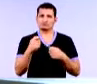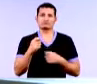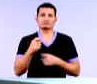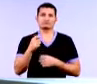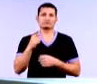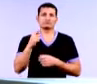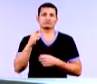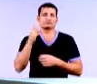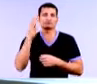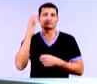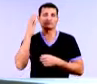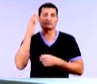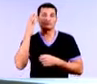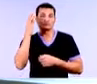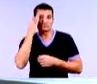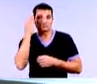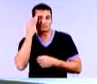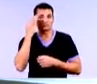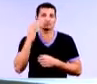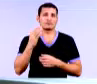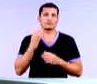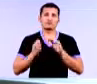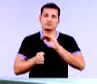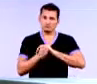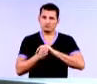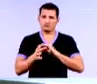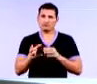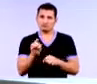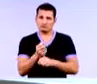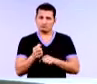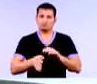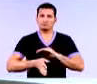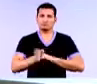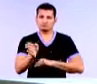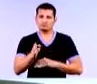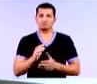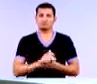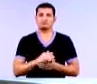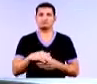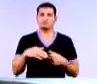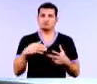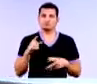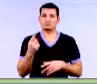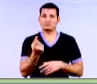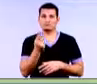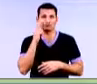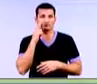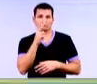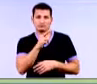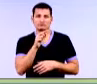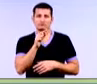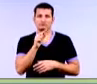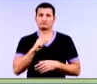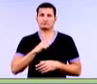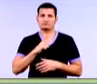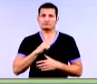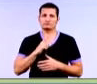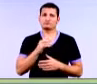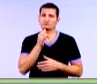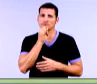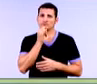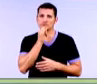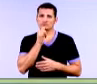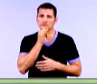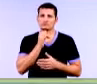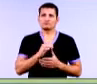entrada, o processamento e a saída. Se a gente observar aqui, nós vamos ter, quando